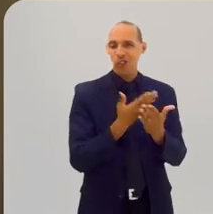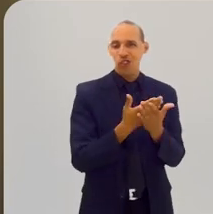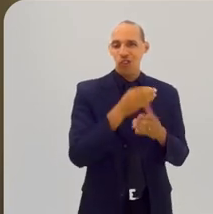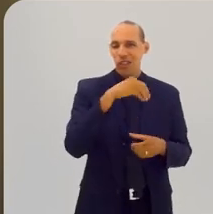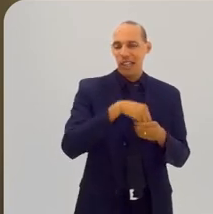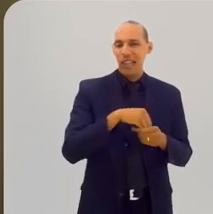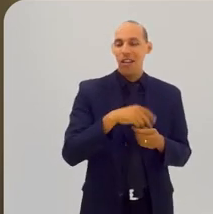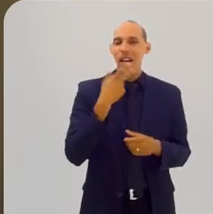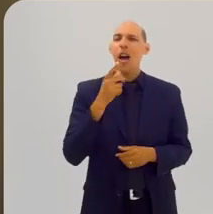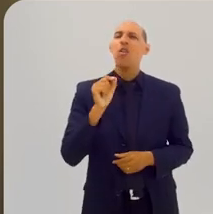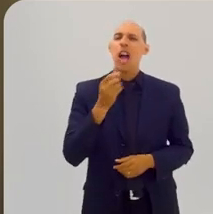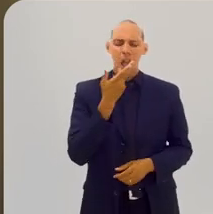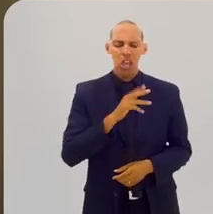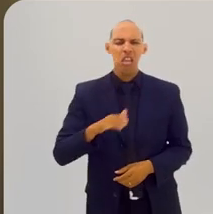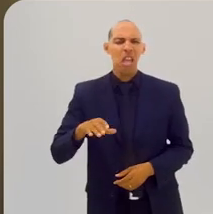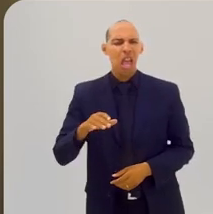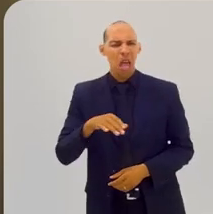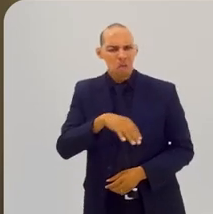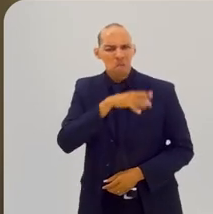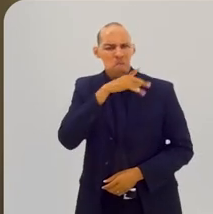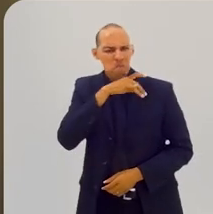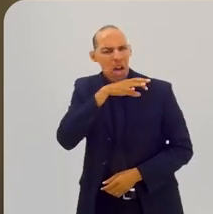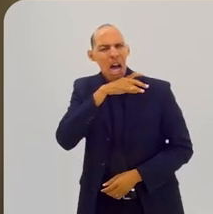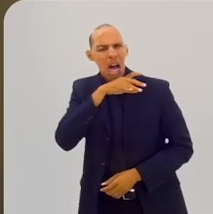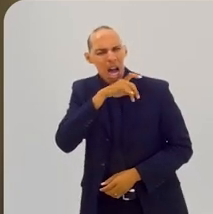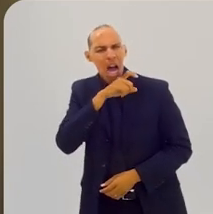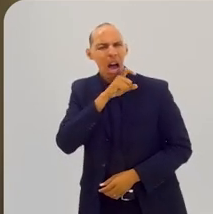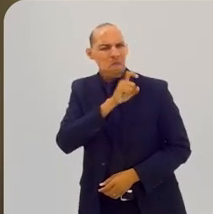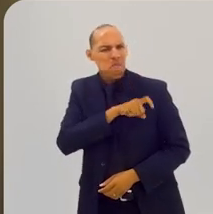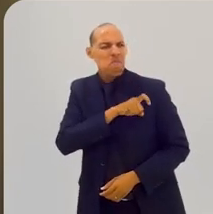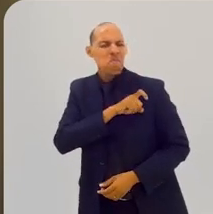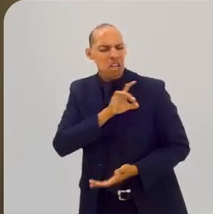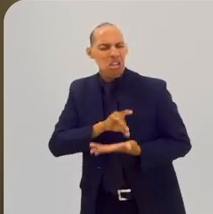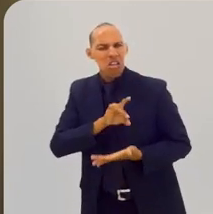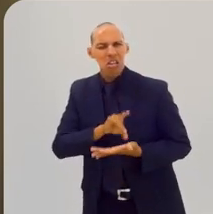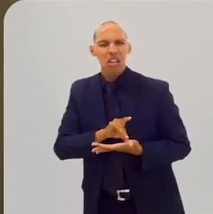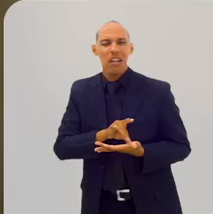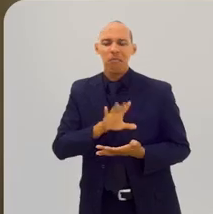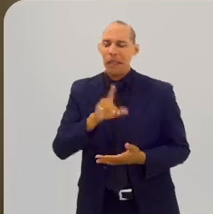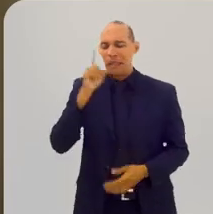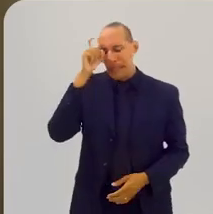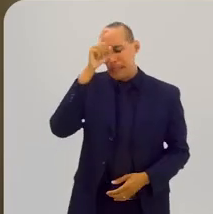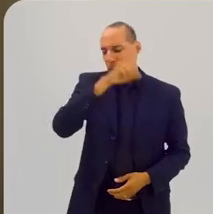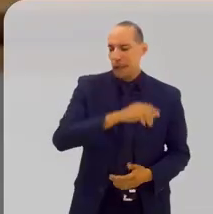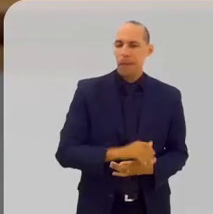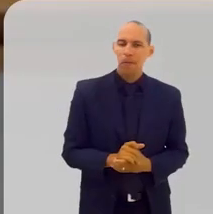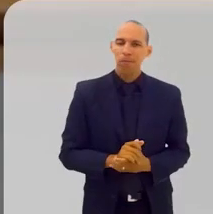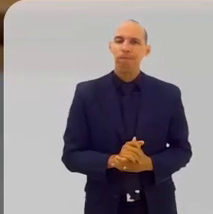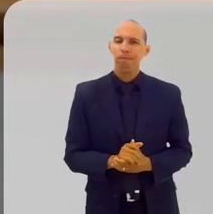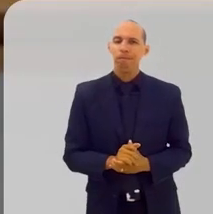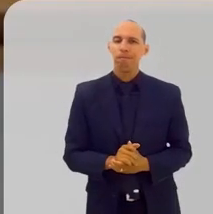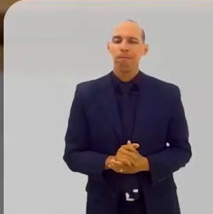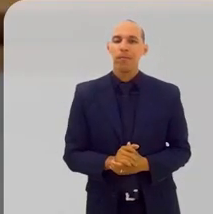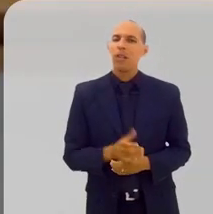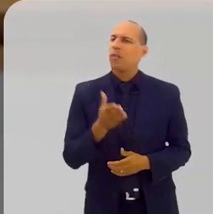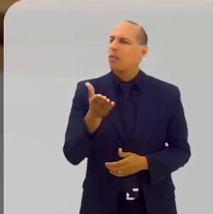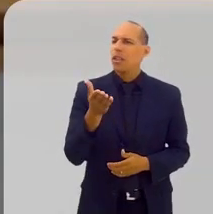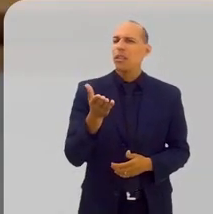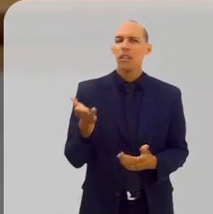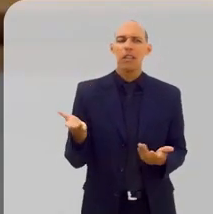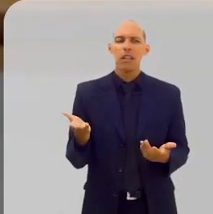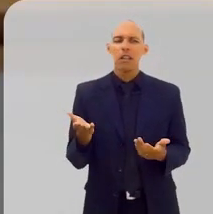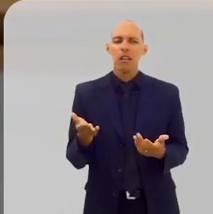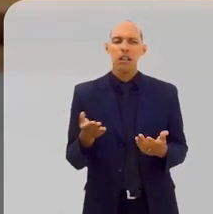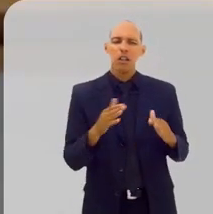pessoas na escola que criança Cruel que que é assim mas foi difícil e